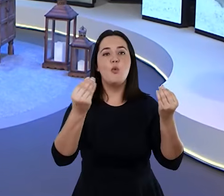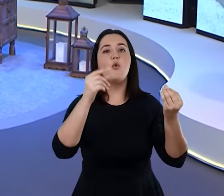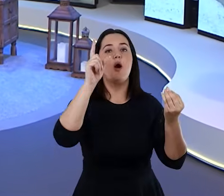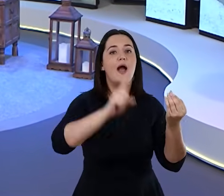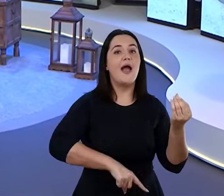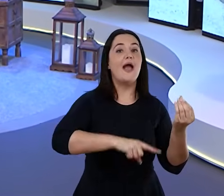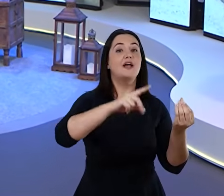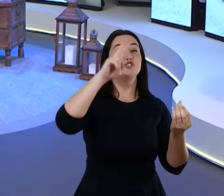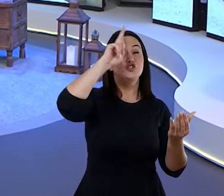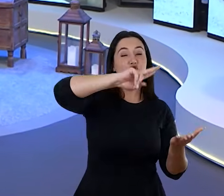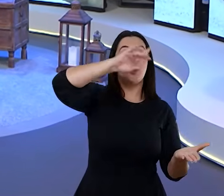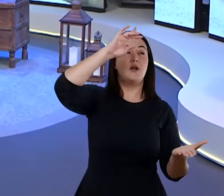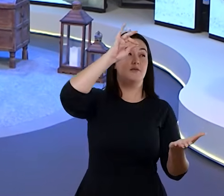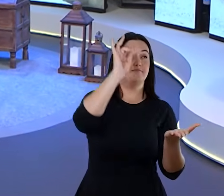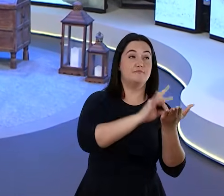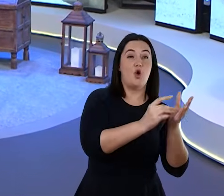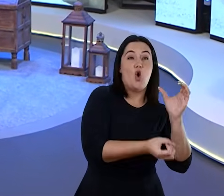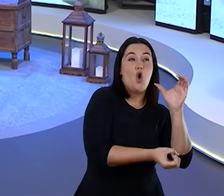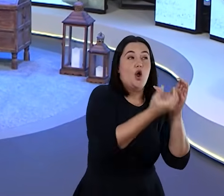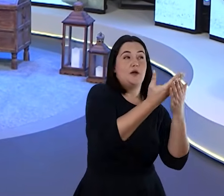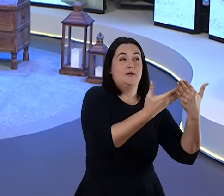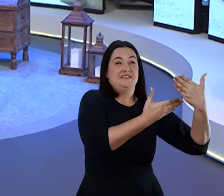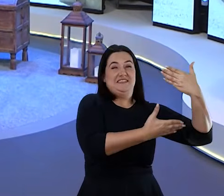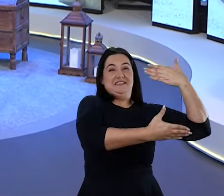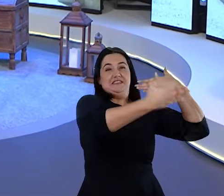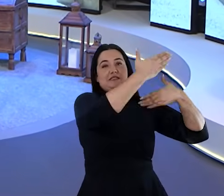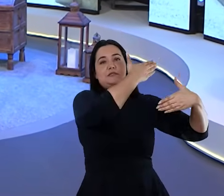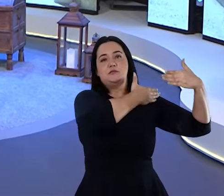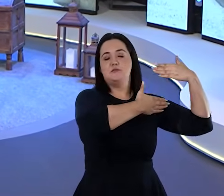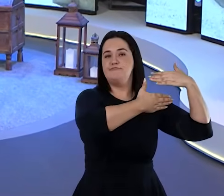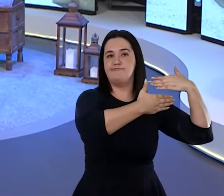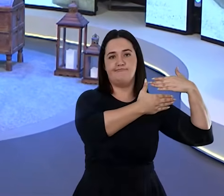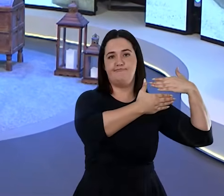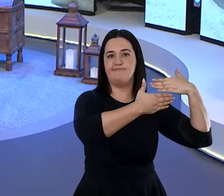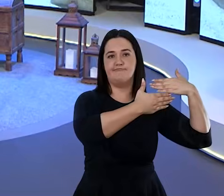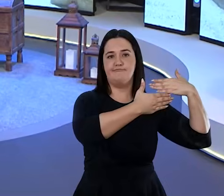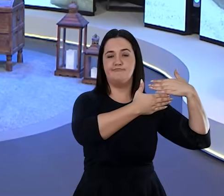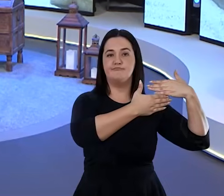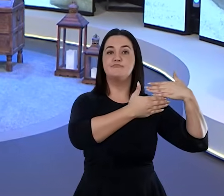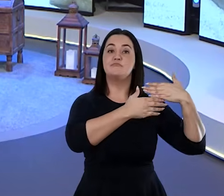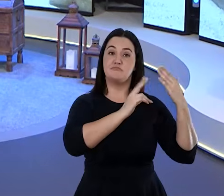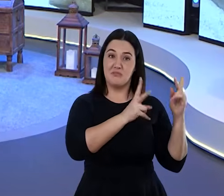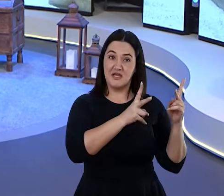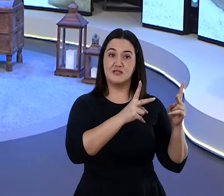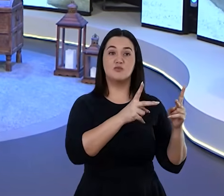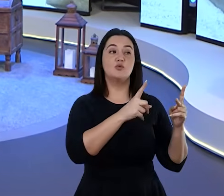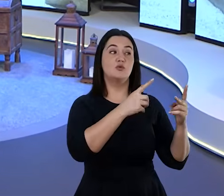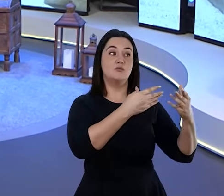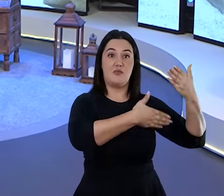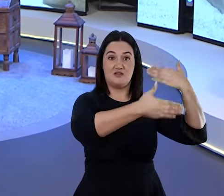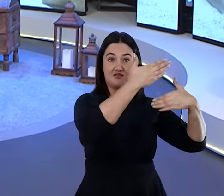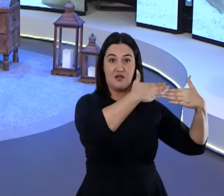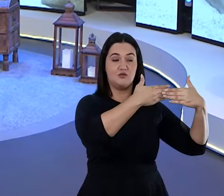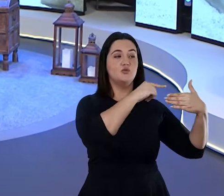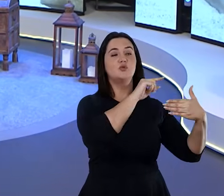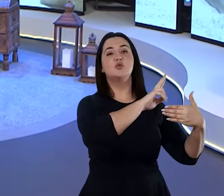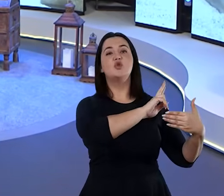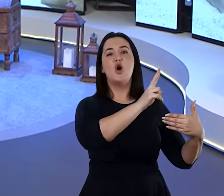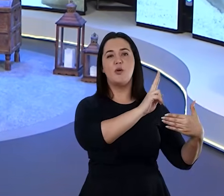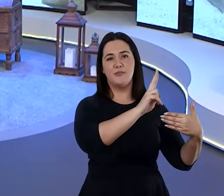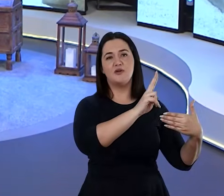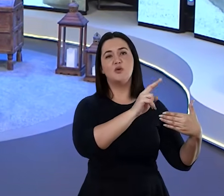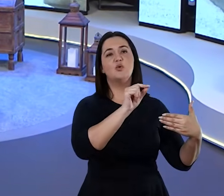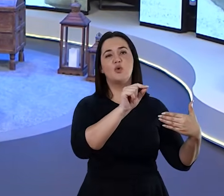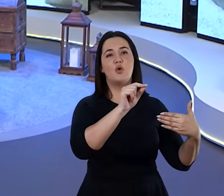seria aquela versão puramente grega e antiga da história de Heracles. Aliás, mesmo a versão grega deveria